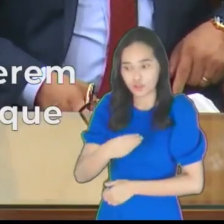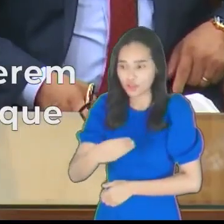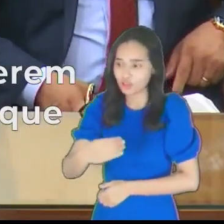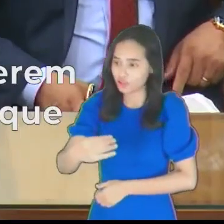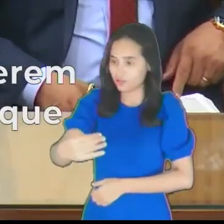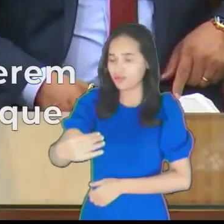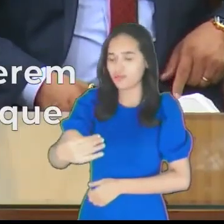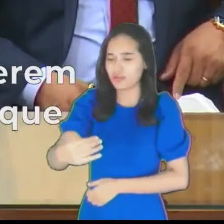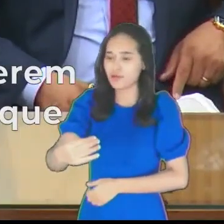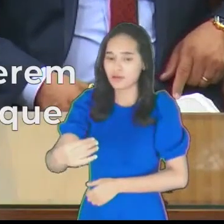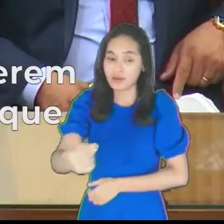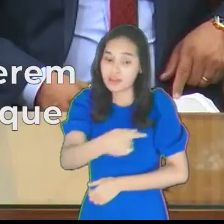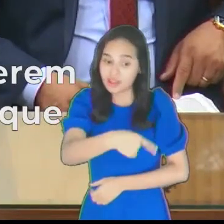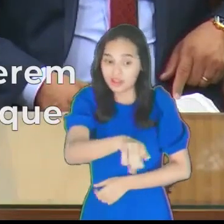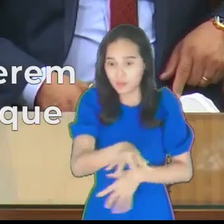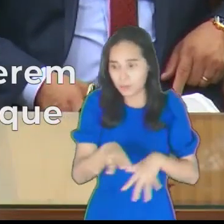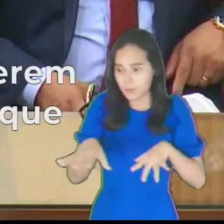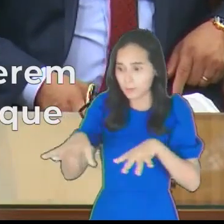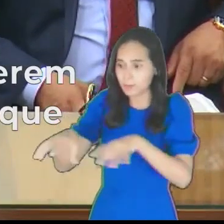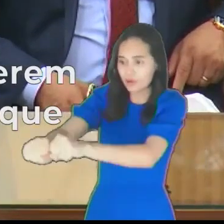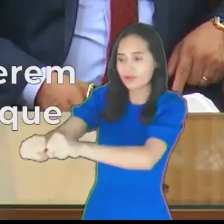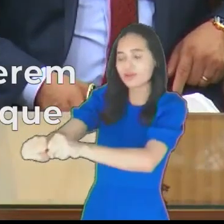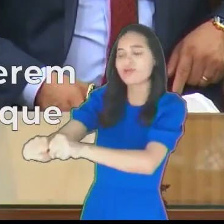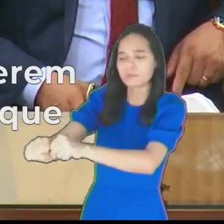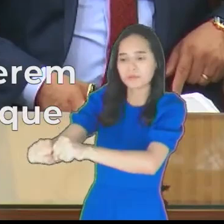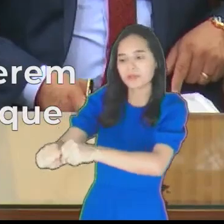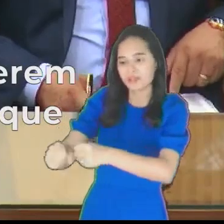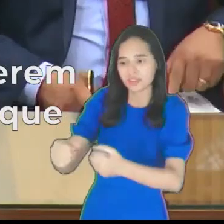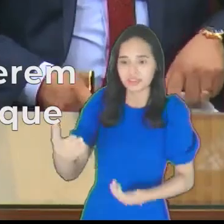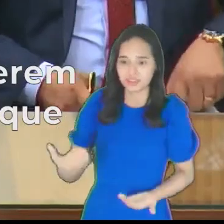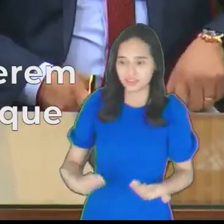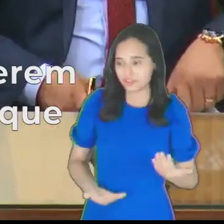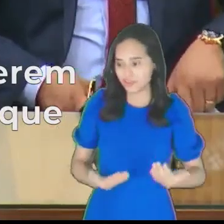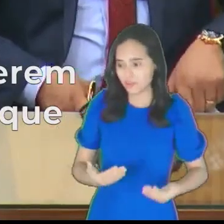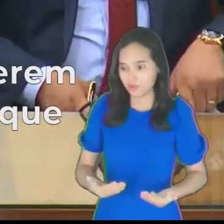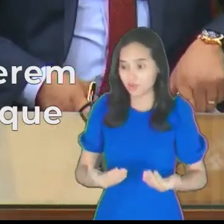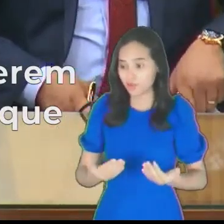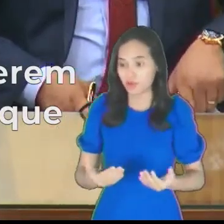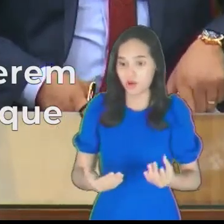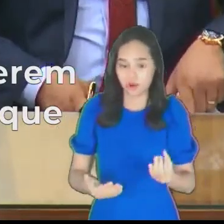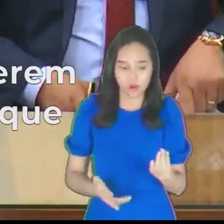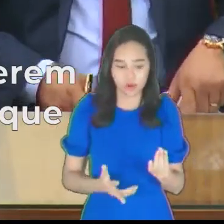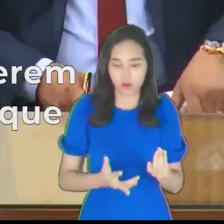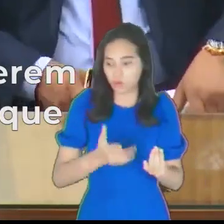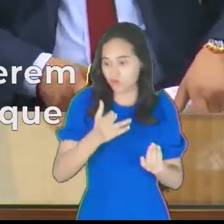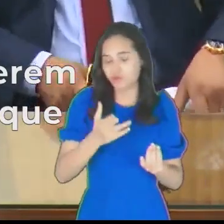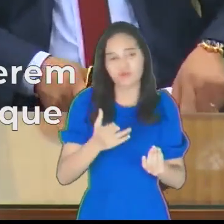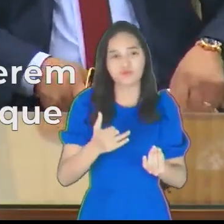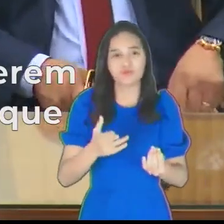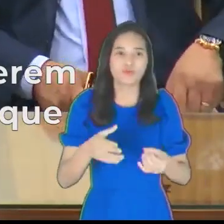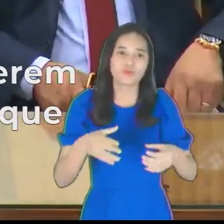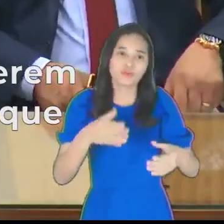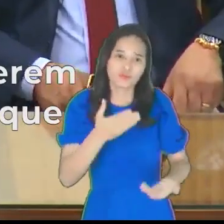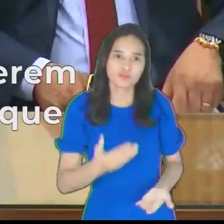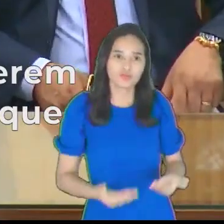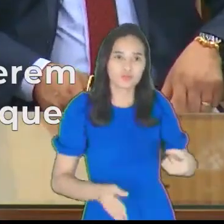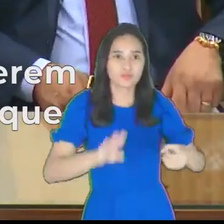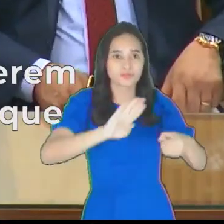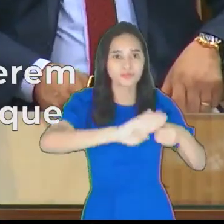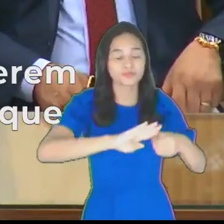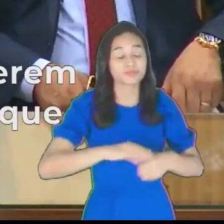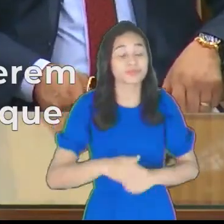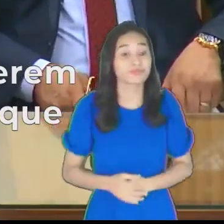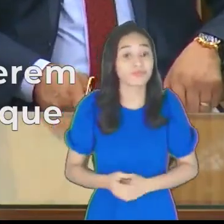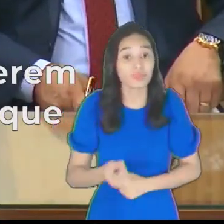gerares, tomarão para que sejam eunucos no paço do rei de Babilônia. Só um minutinho, pastor. Glória a Deus. Olha que